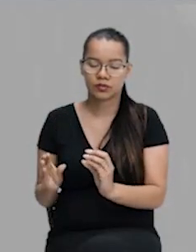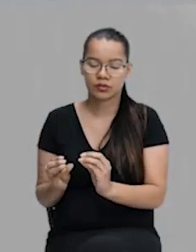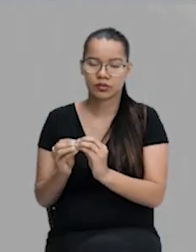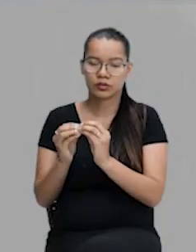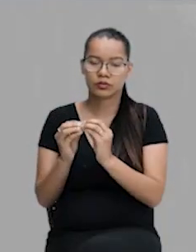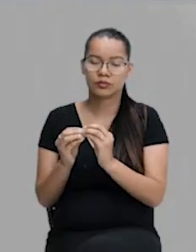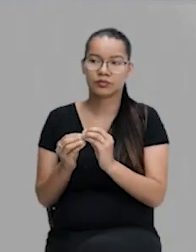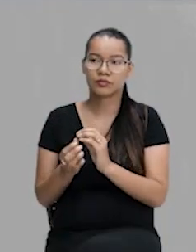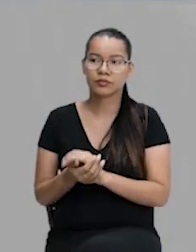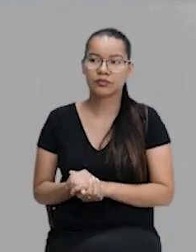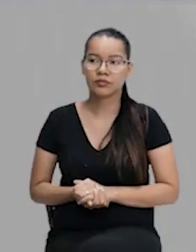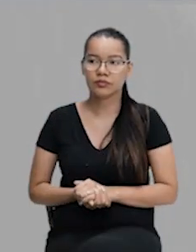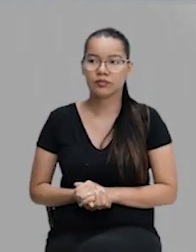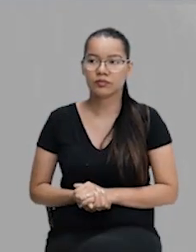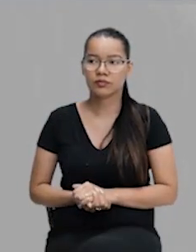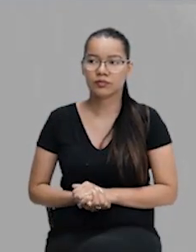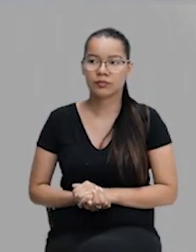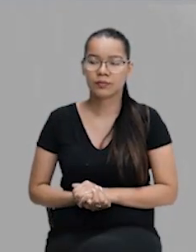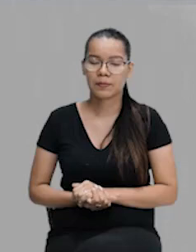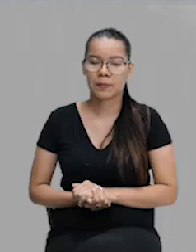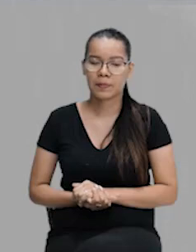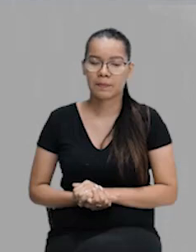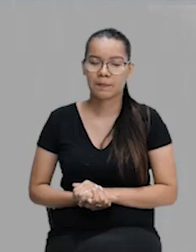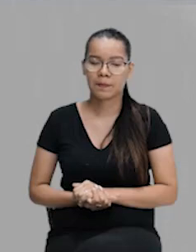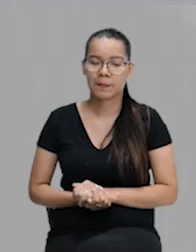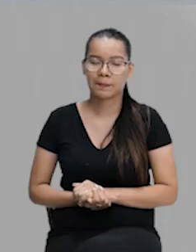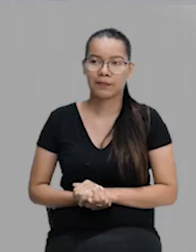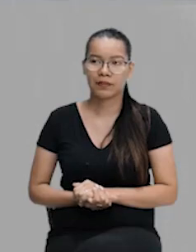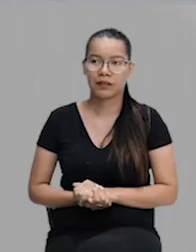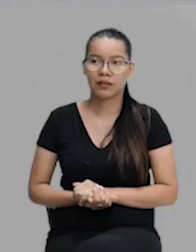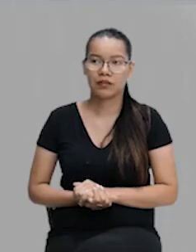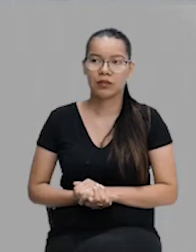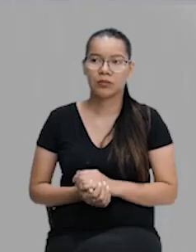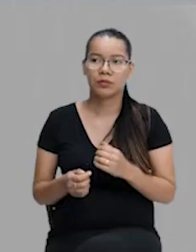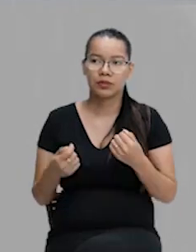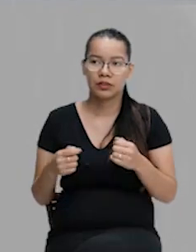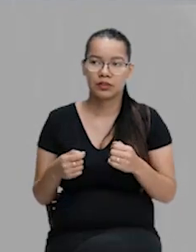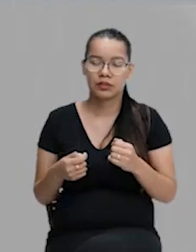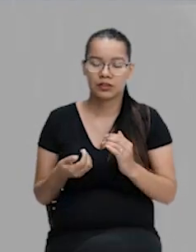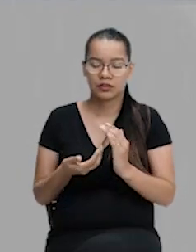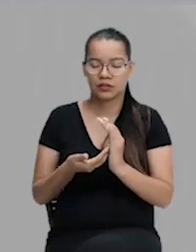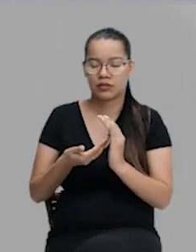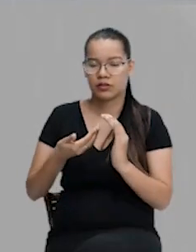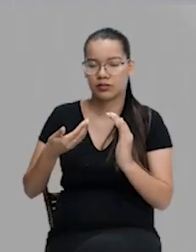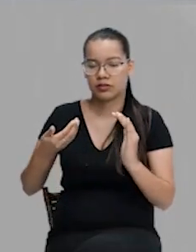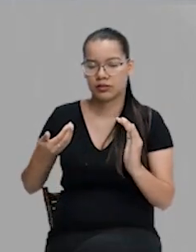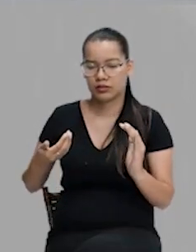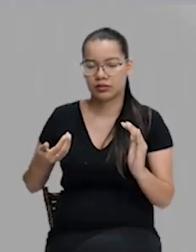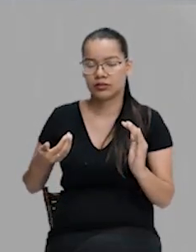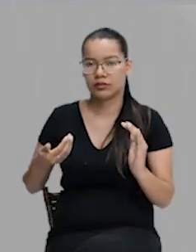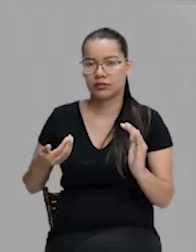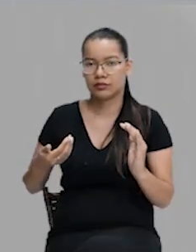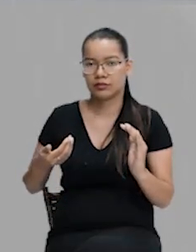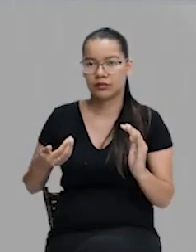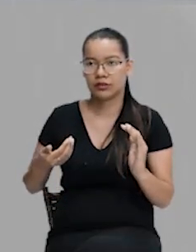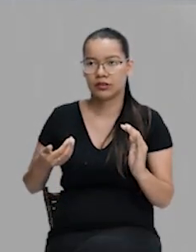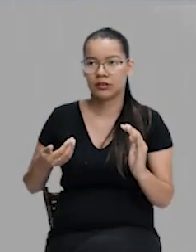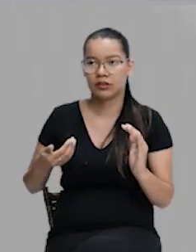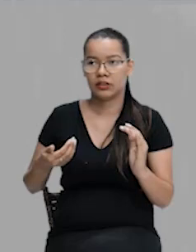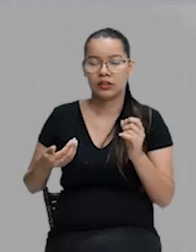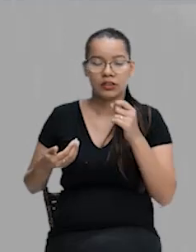gerar flóculos, ok? Que vão descer. E aí vão poder ser retirados, certo? Tornando a